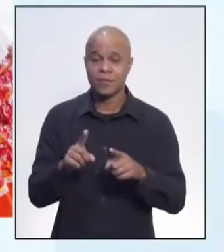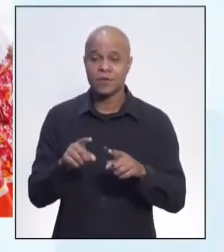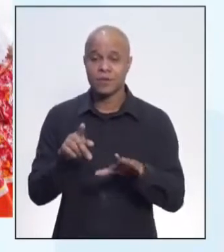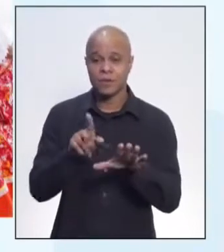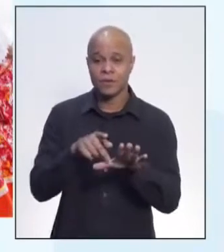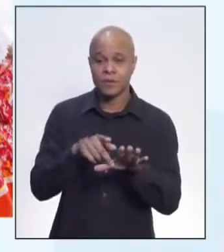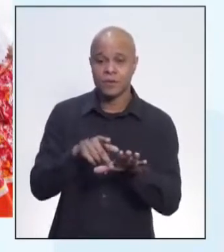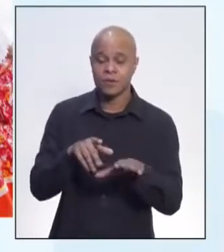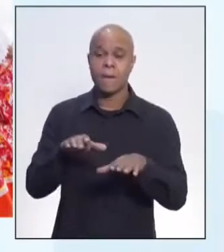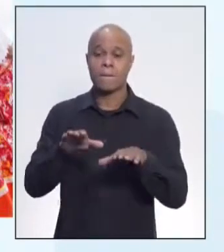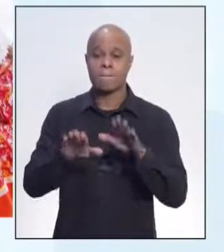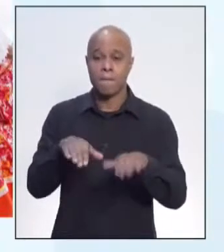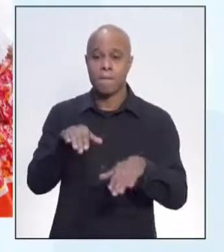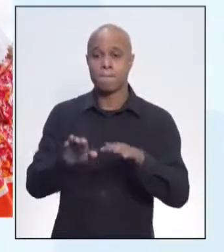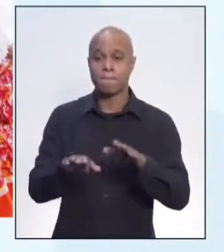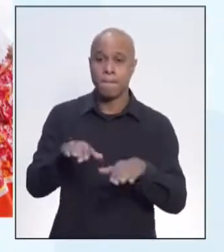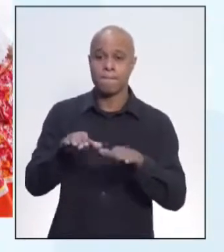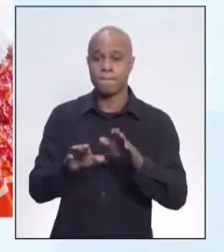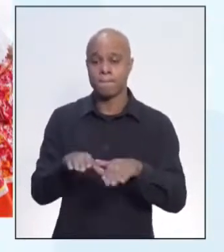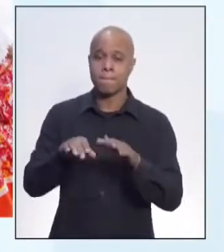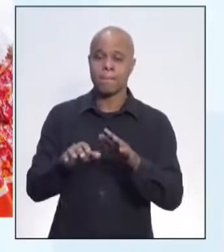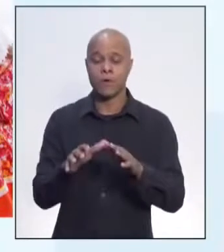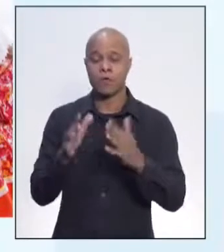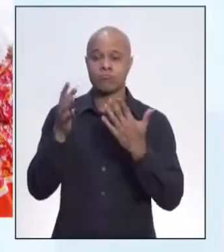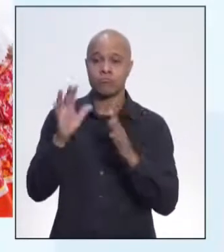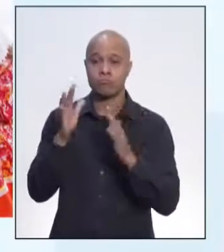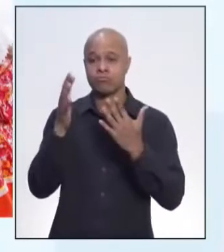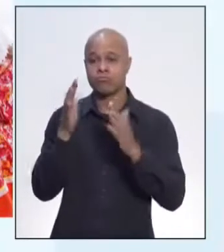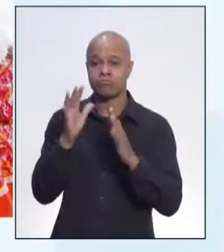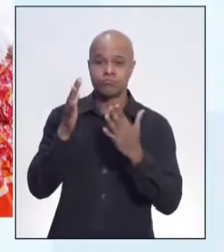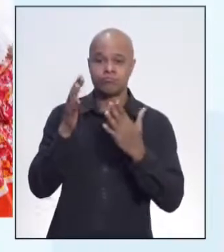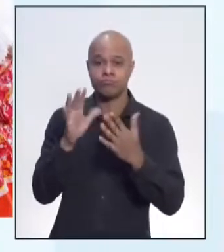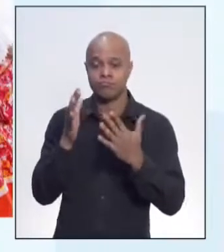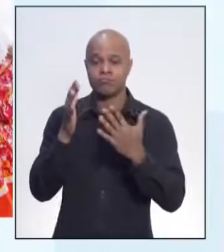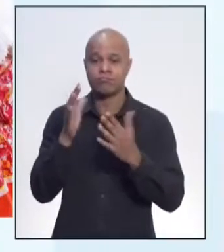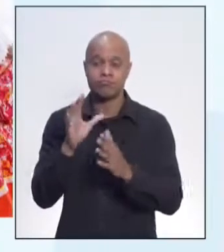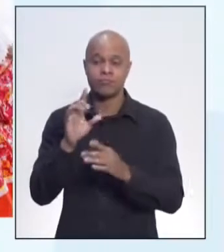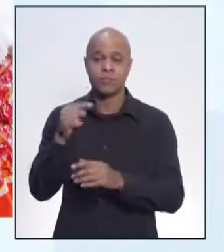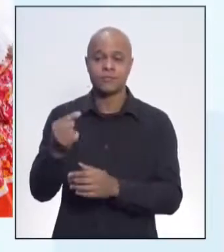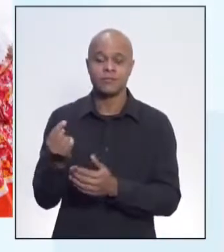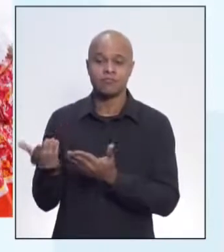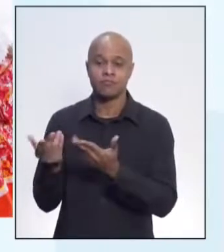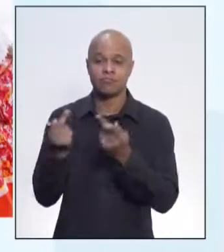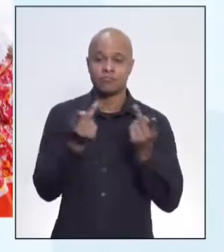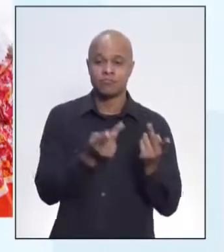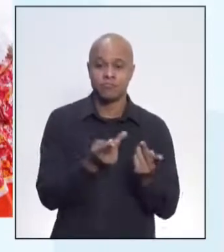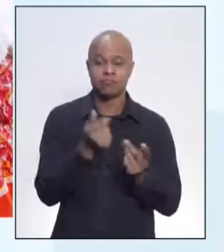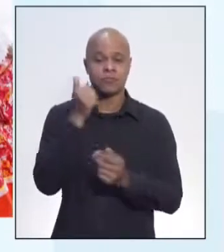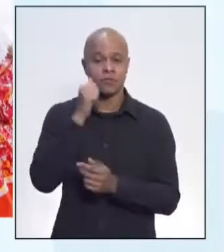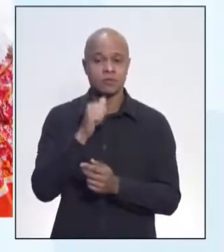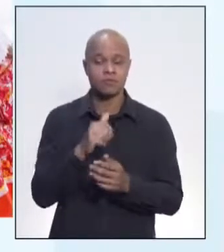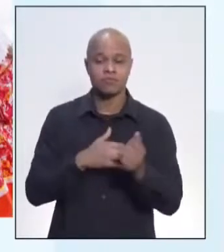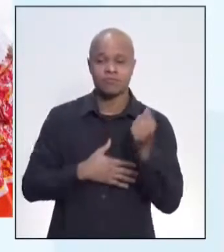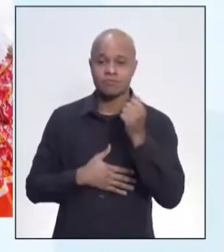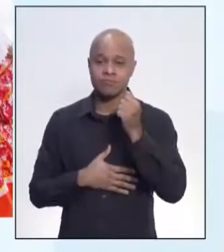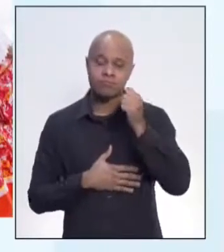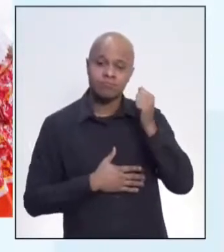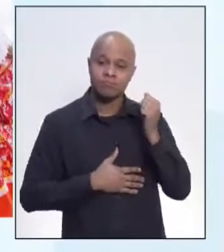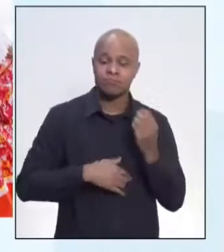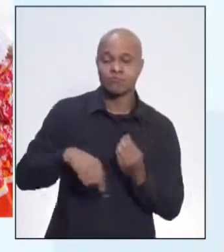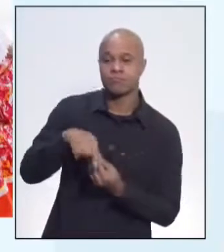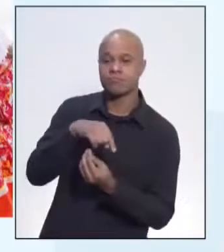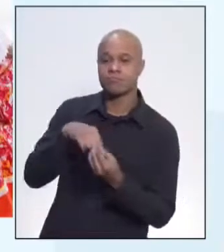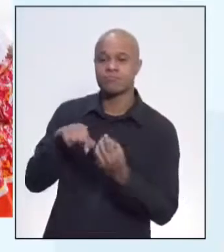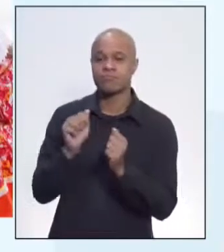as palmas dos homens, sendo um convite às mulheres para a dança. Depois, os pares formam e giram em torno de si.